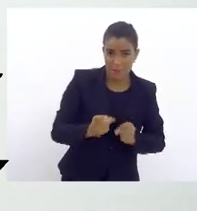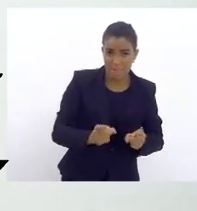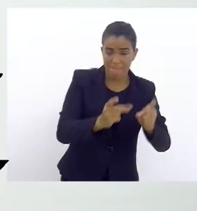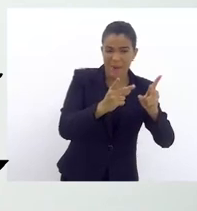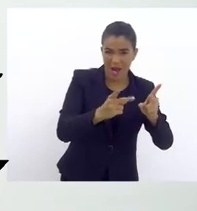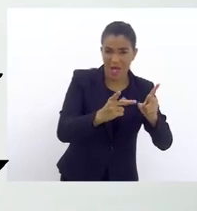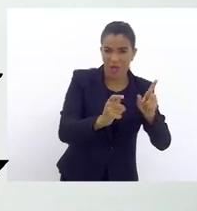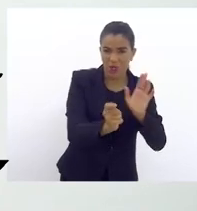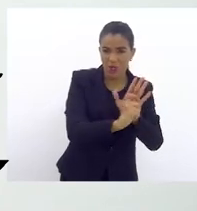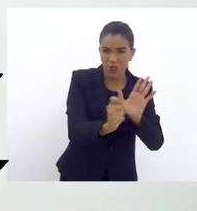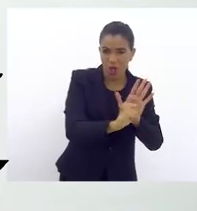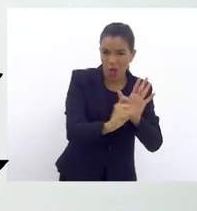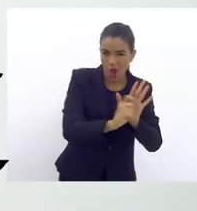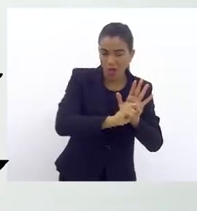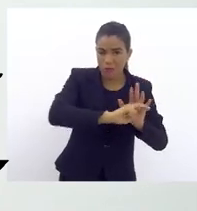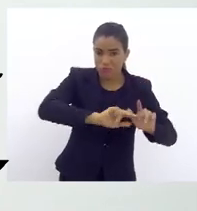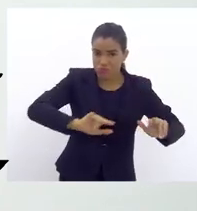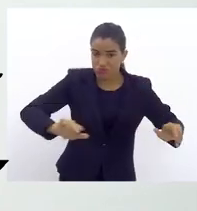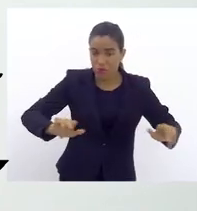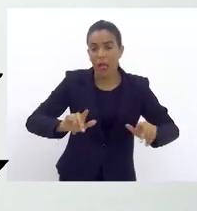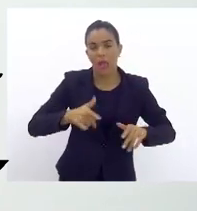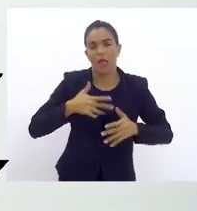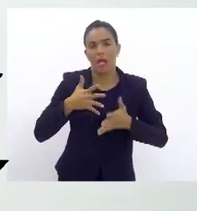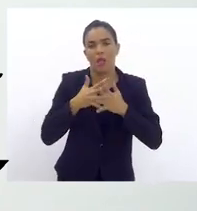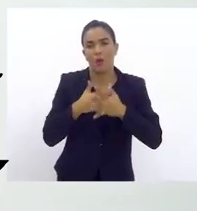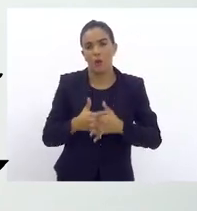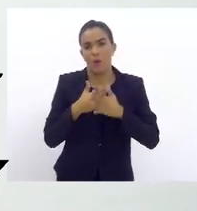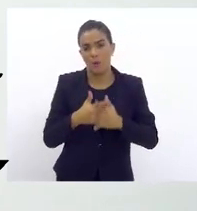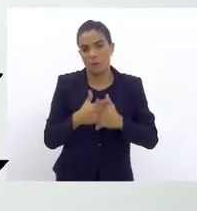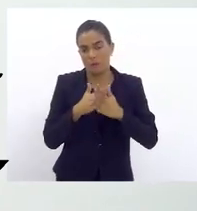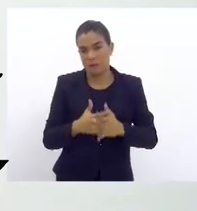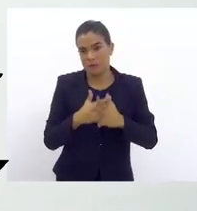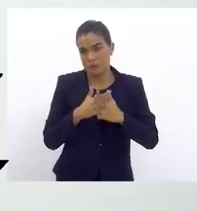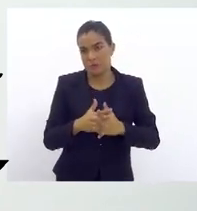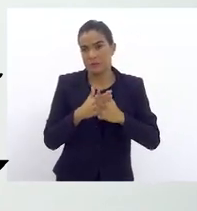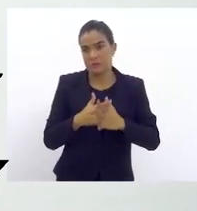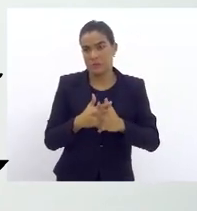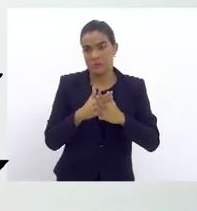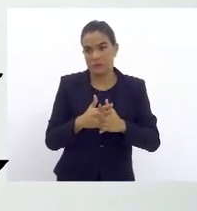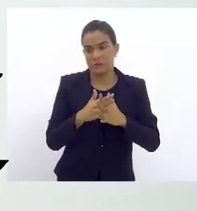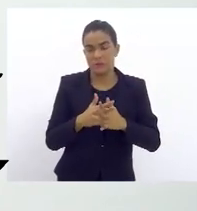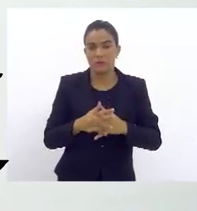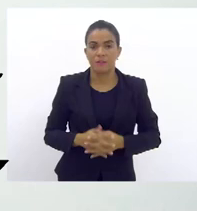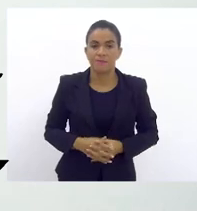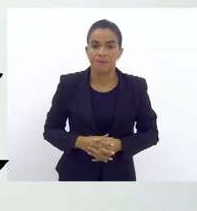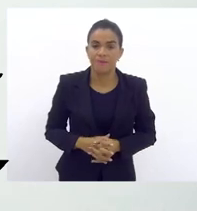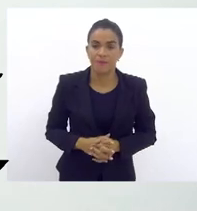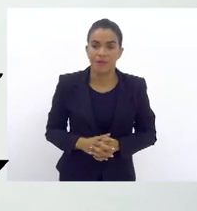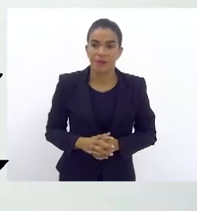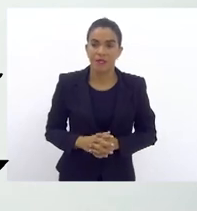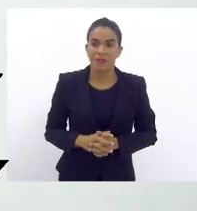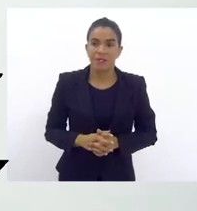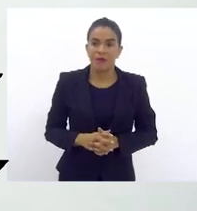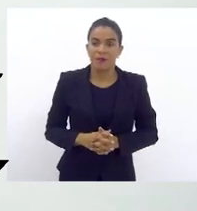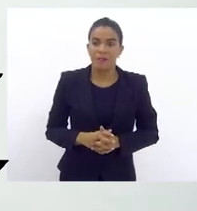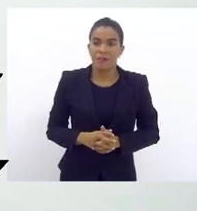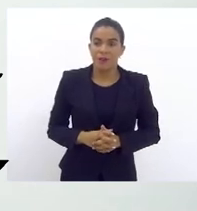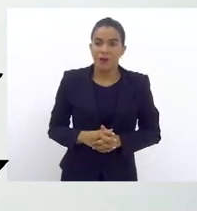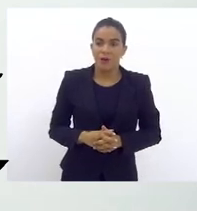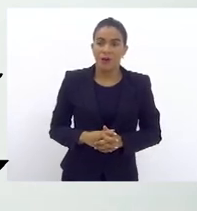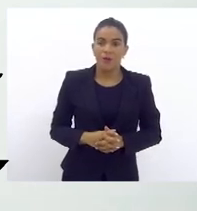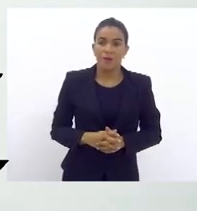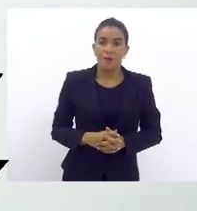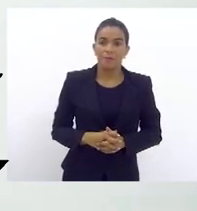extremamente complicados todo mundo que teve vou dar para pastor o